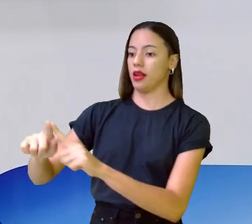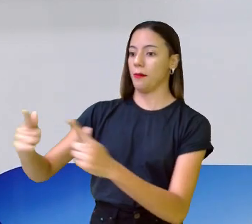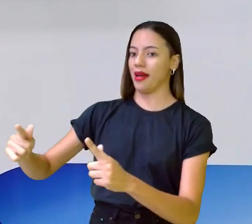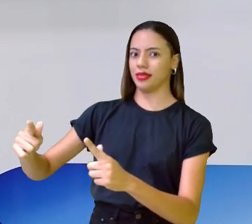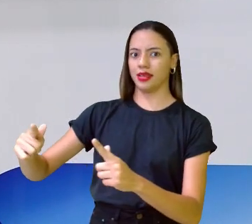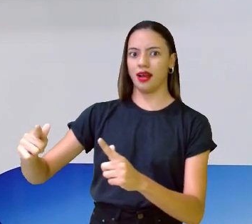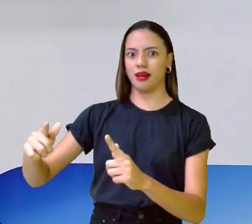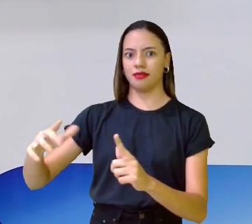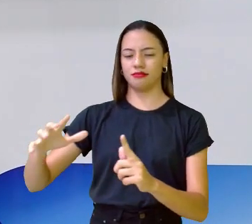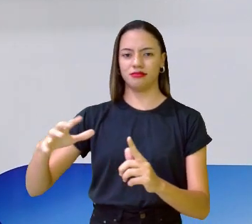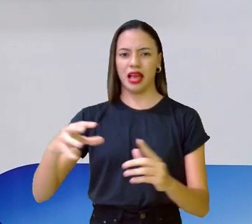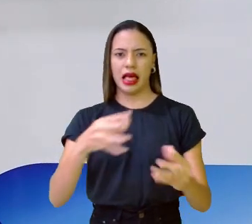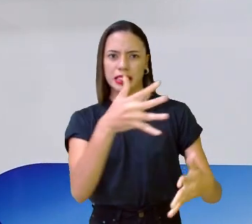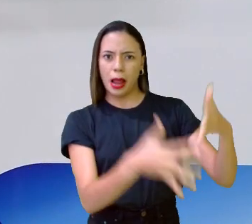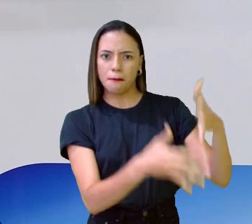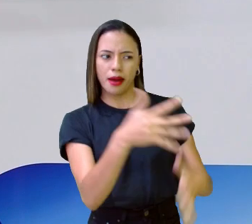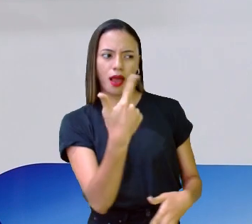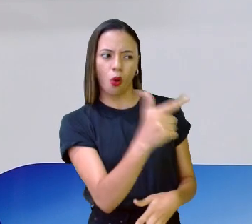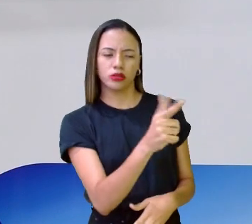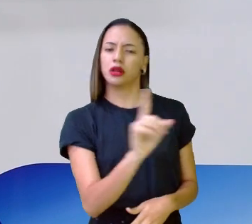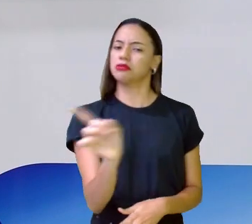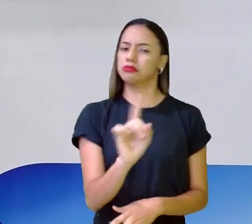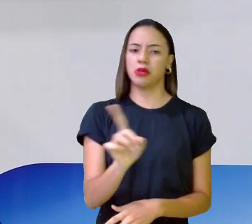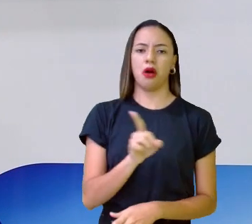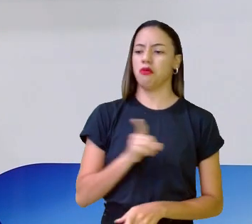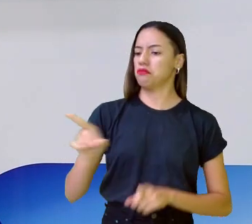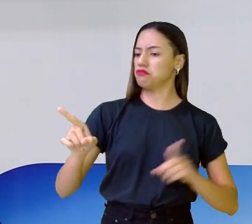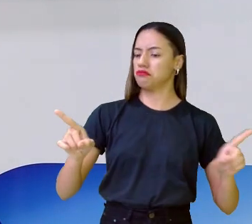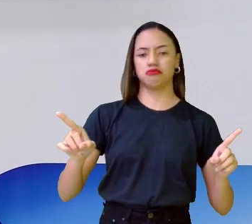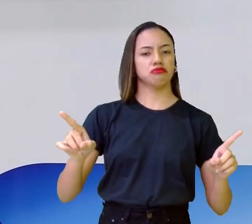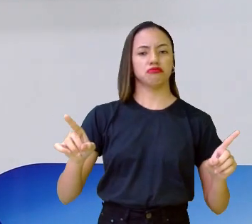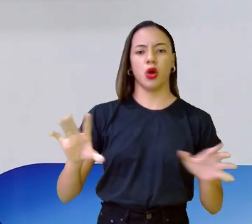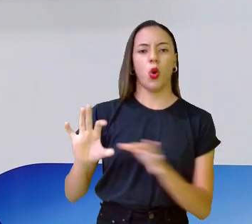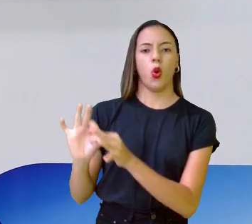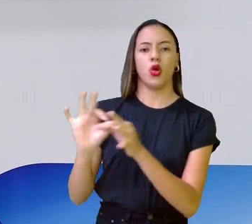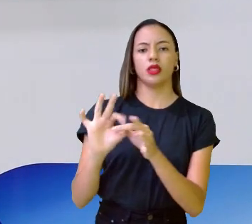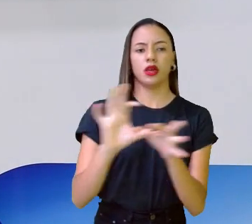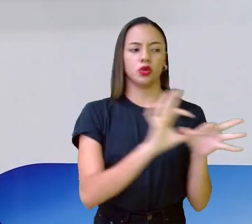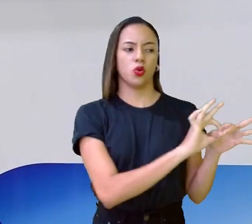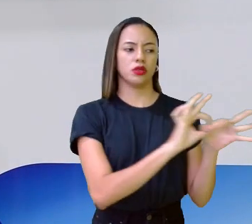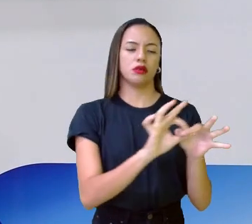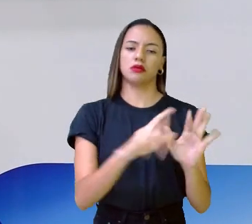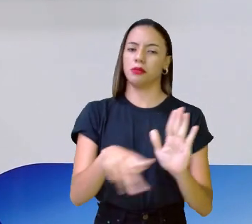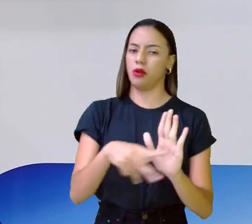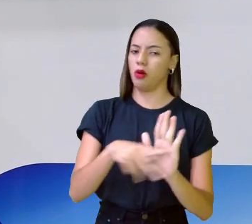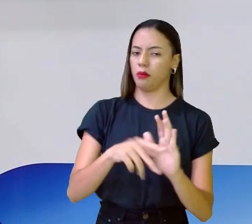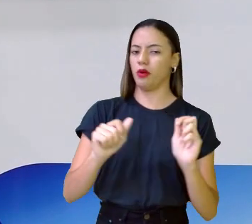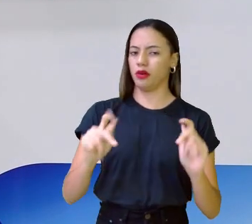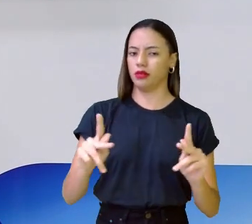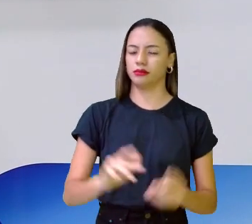na ação da outra, tá? Então, cada uma nos seus diferentes contextos, vamos falando sobre isso.